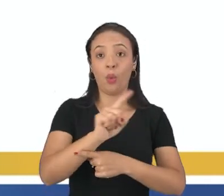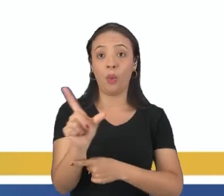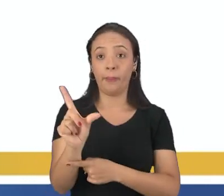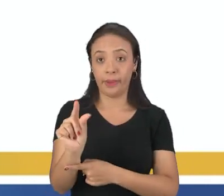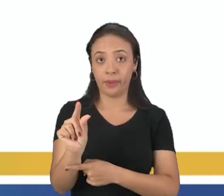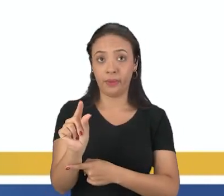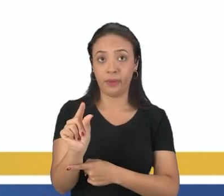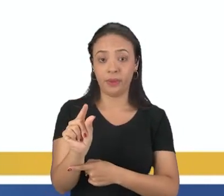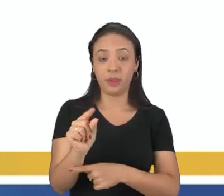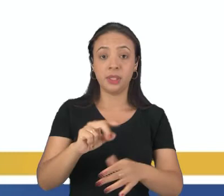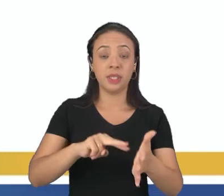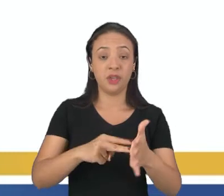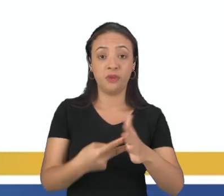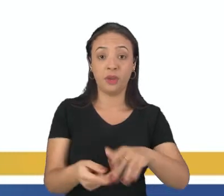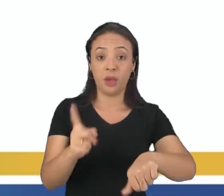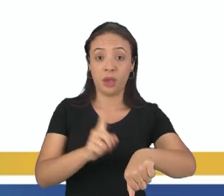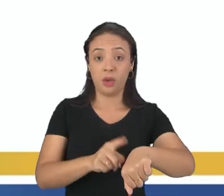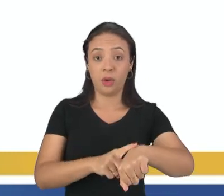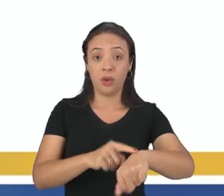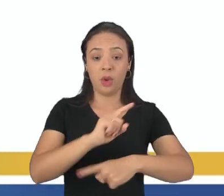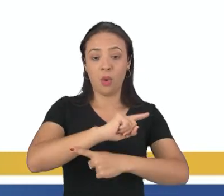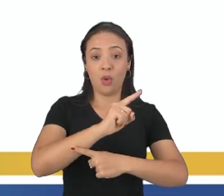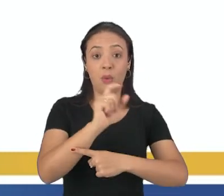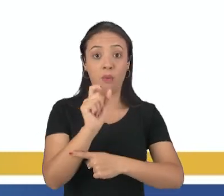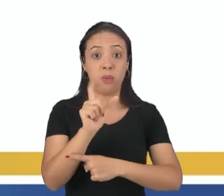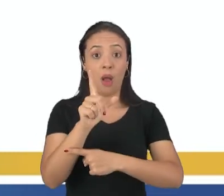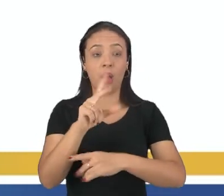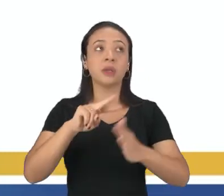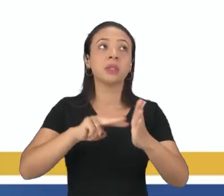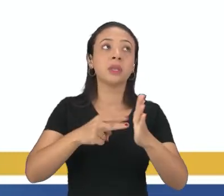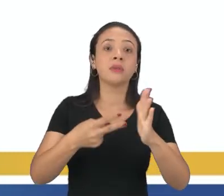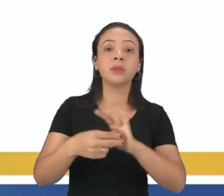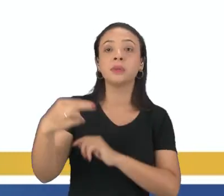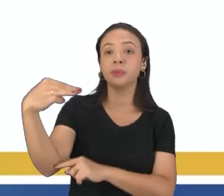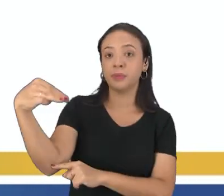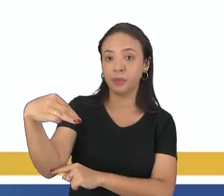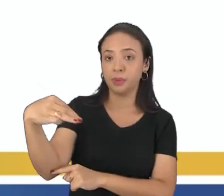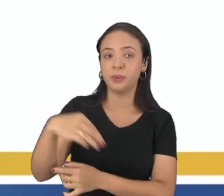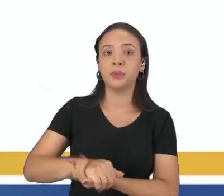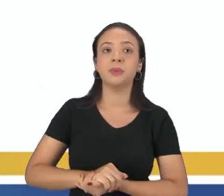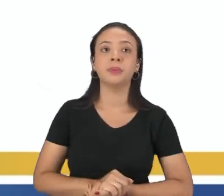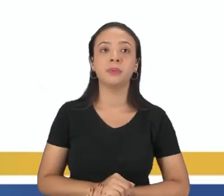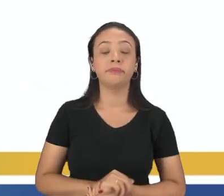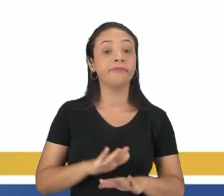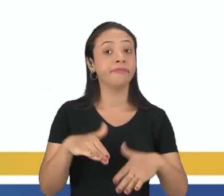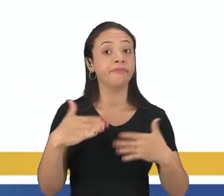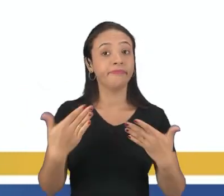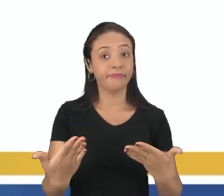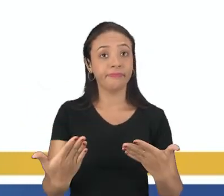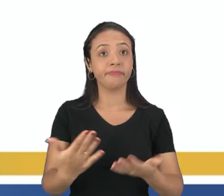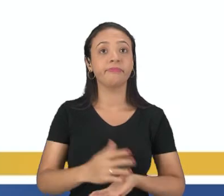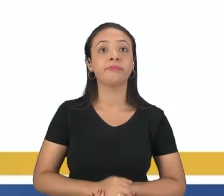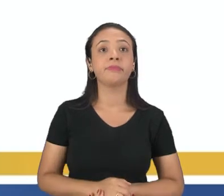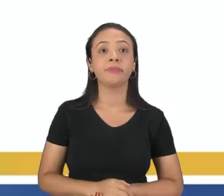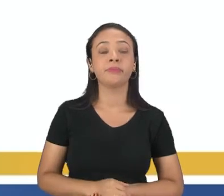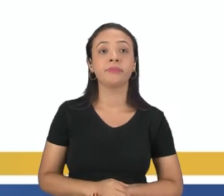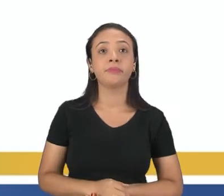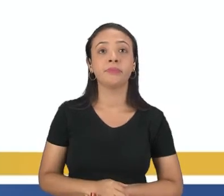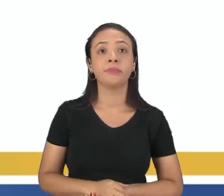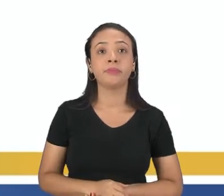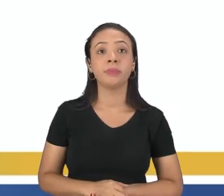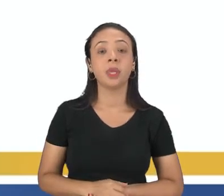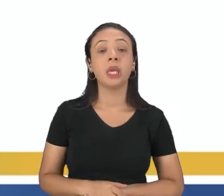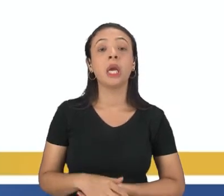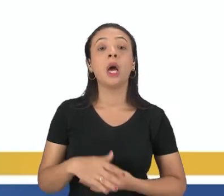né, marcando a hora, e o ponteiro maior indicando, né, os minutos. Então, quando está no